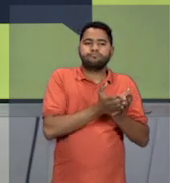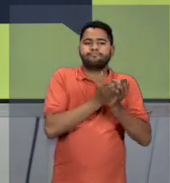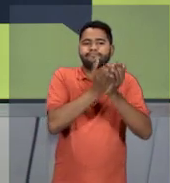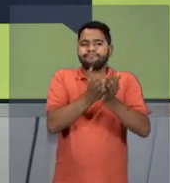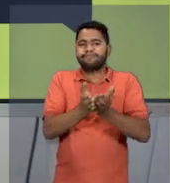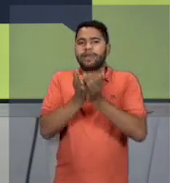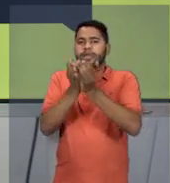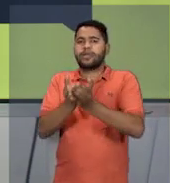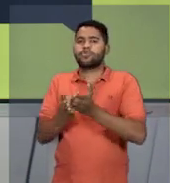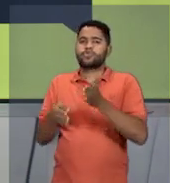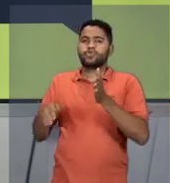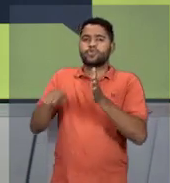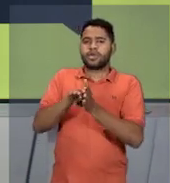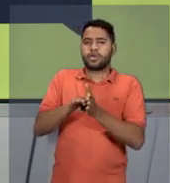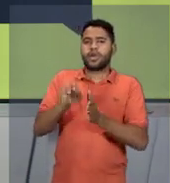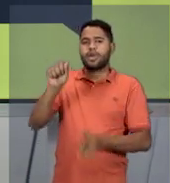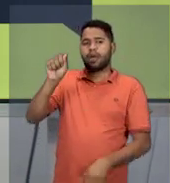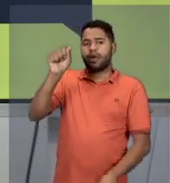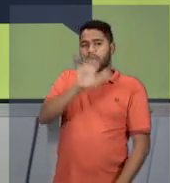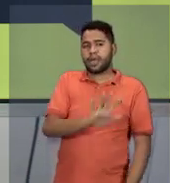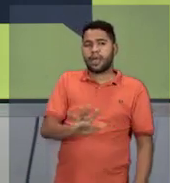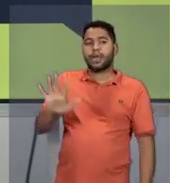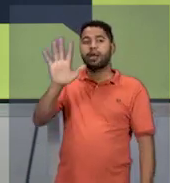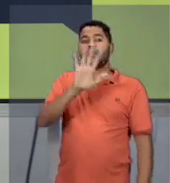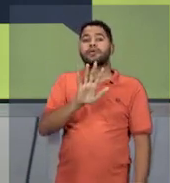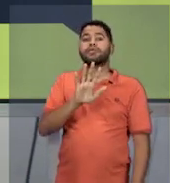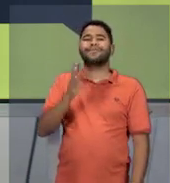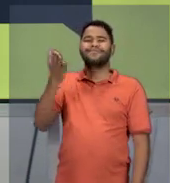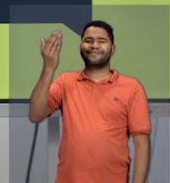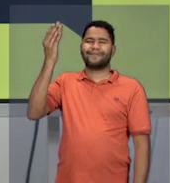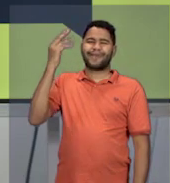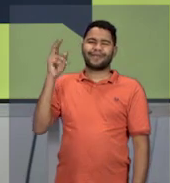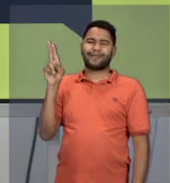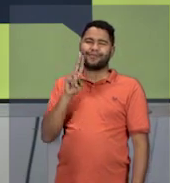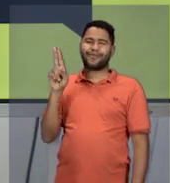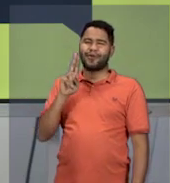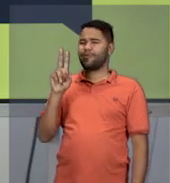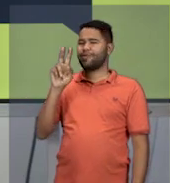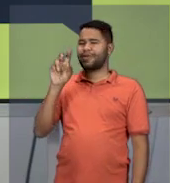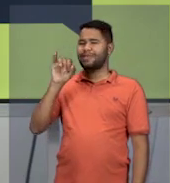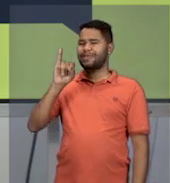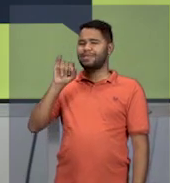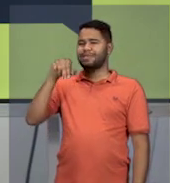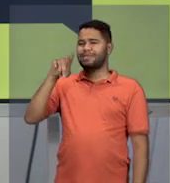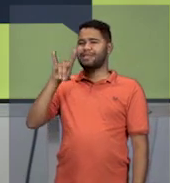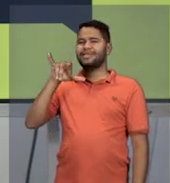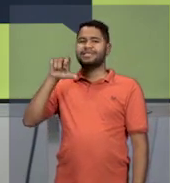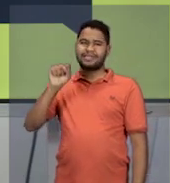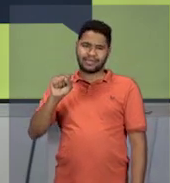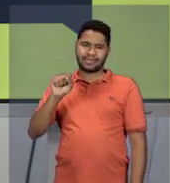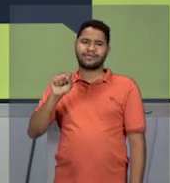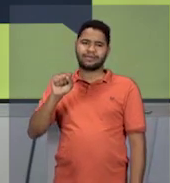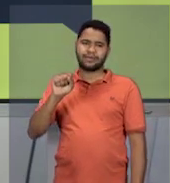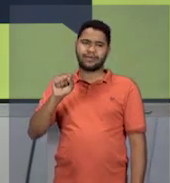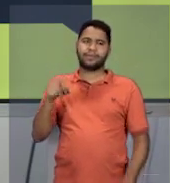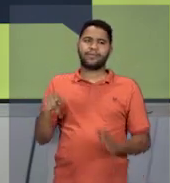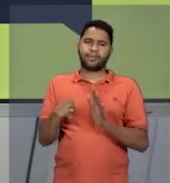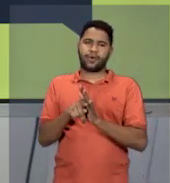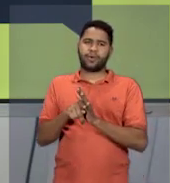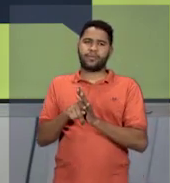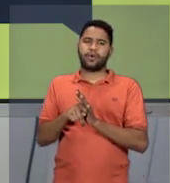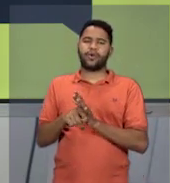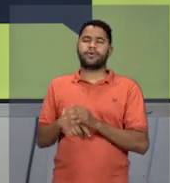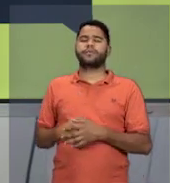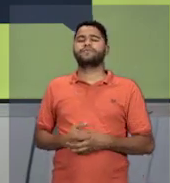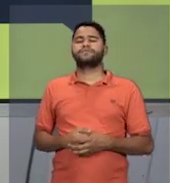até a Ásia, que na época era chamado de Índias. Então eles queriam chegar às Índias